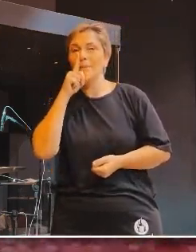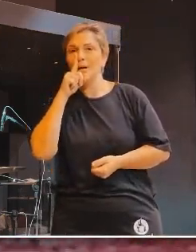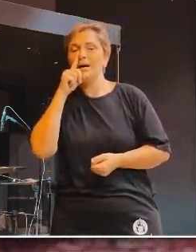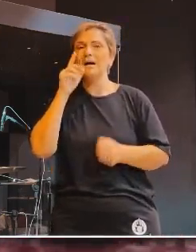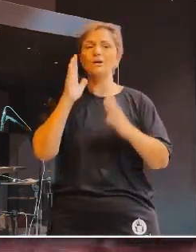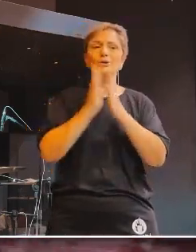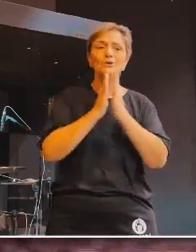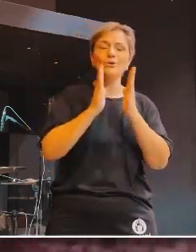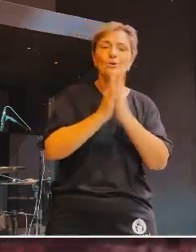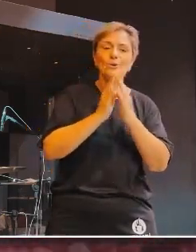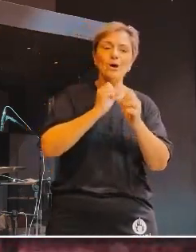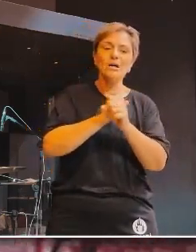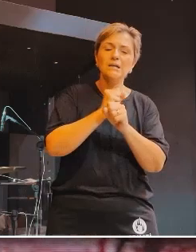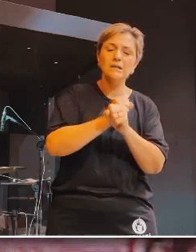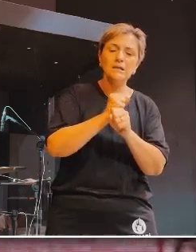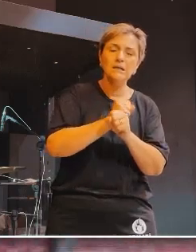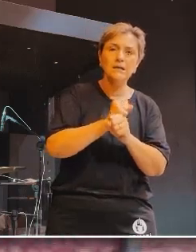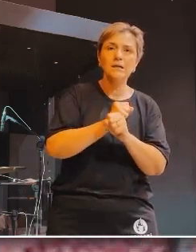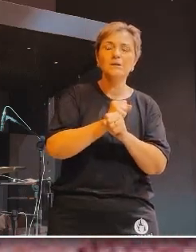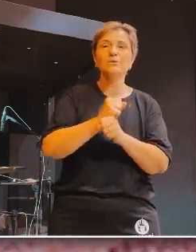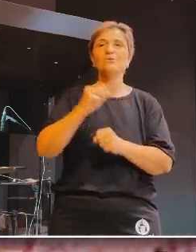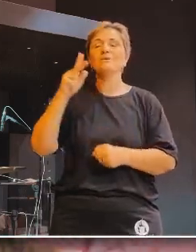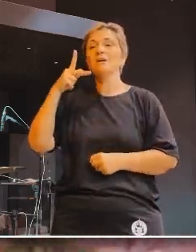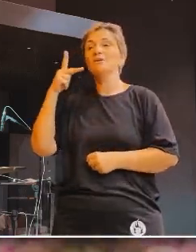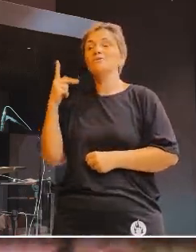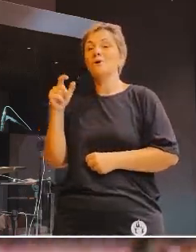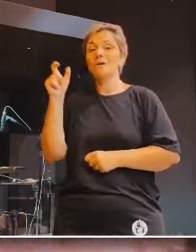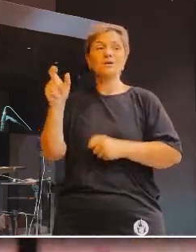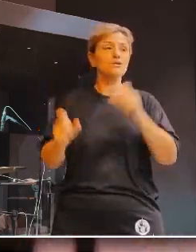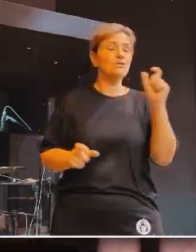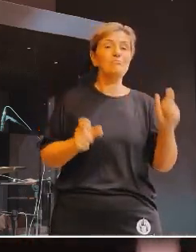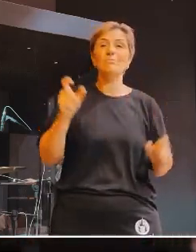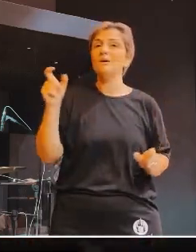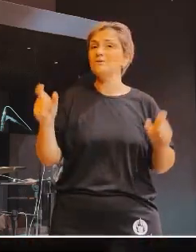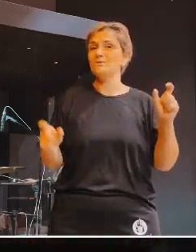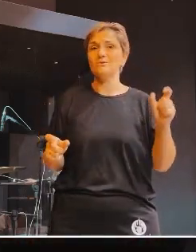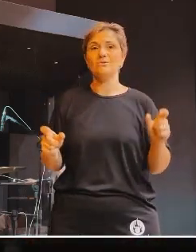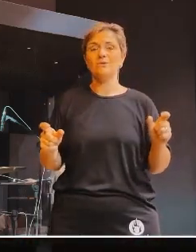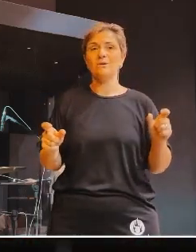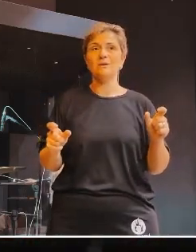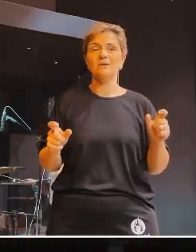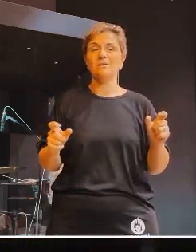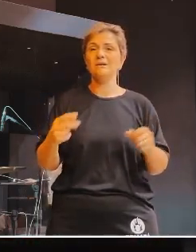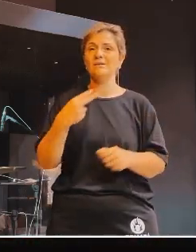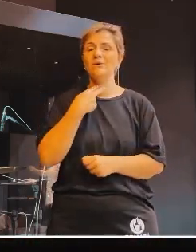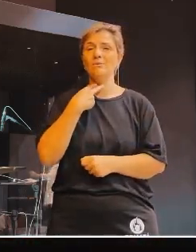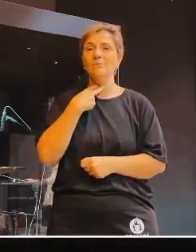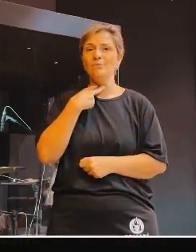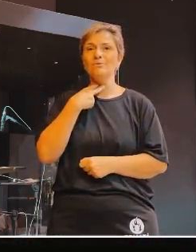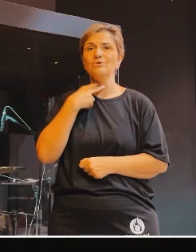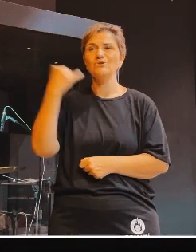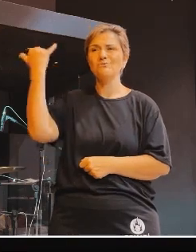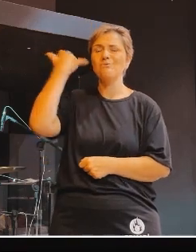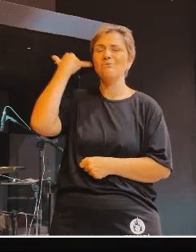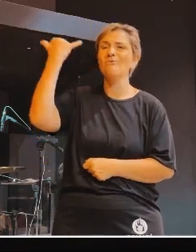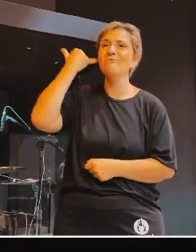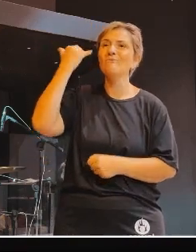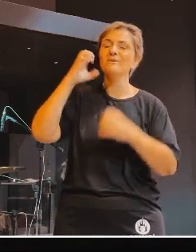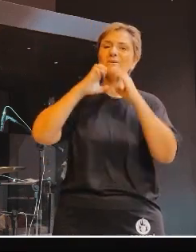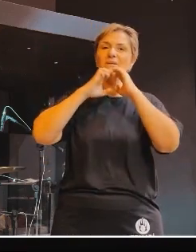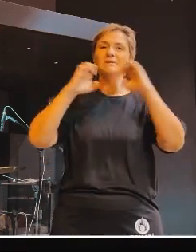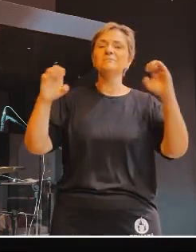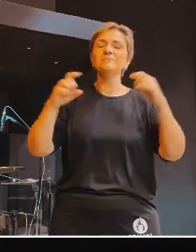orou por anos. Era história de pessoas que não podiam ouvir o Evangelho,